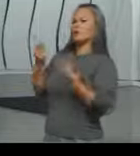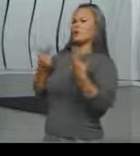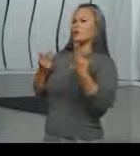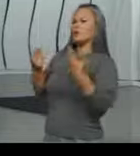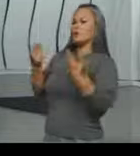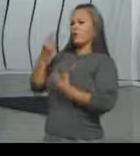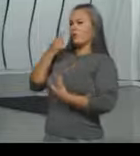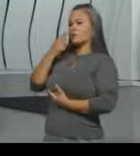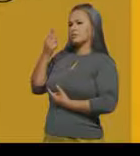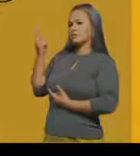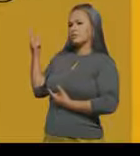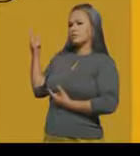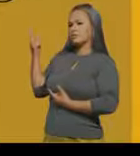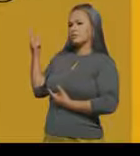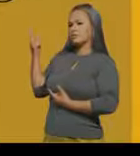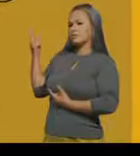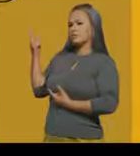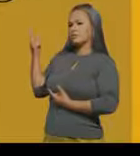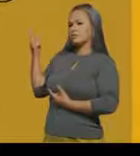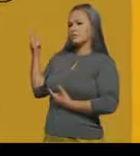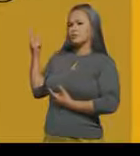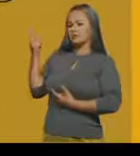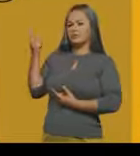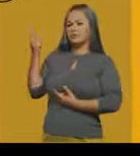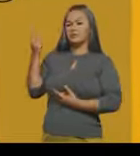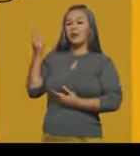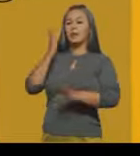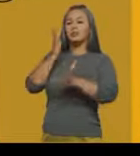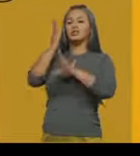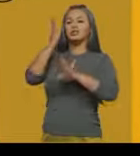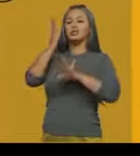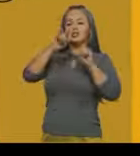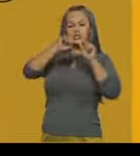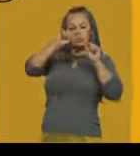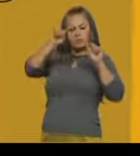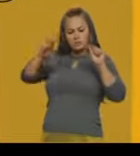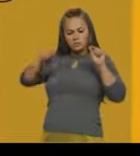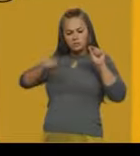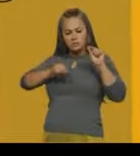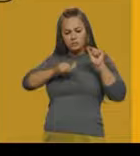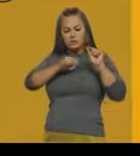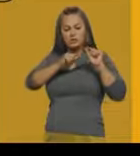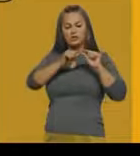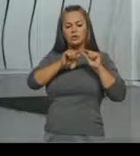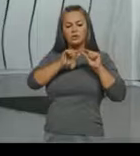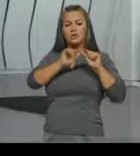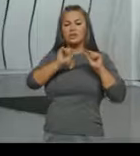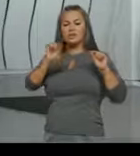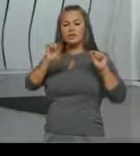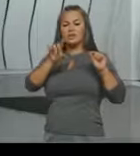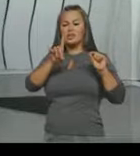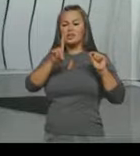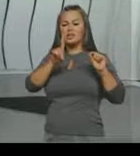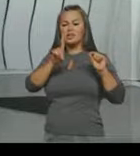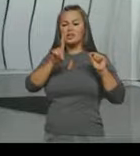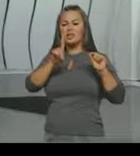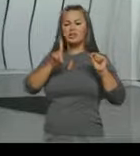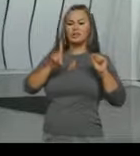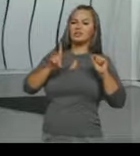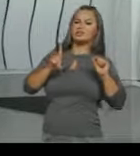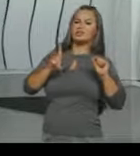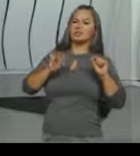Eles usam o diâmetro com esse símbolo assim, ó. Beleza? Mas quase ninguém usa dessa forma.